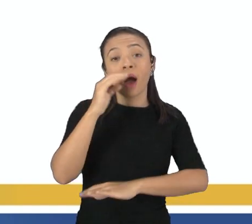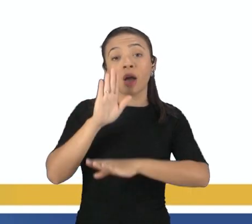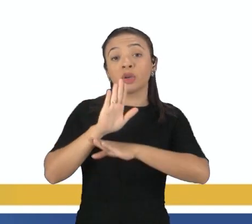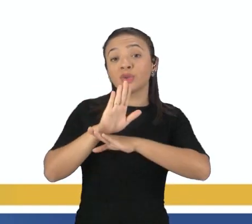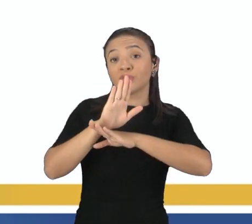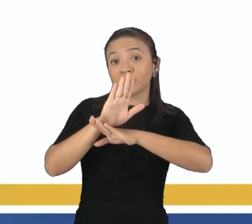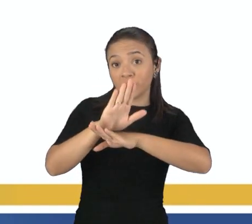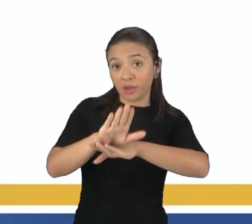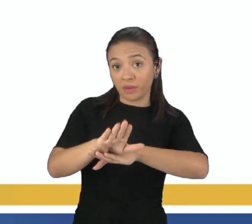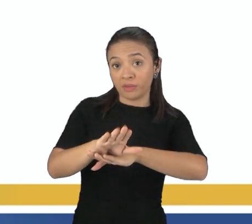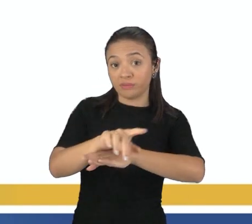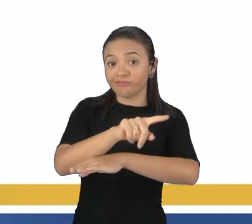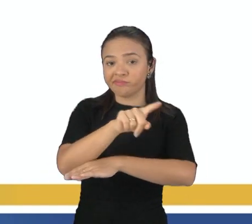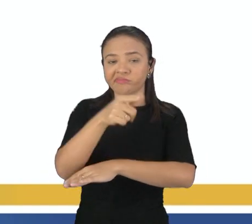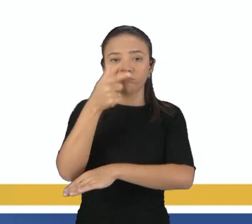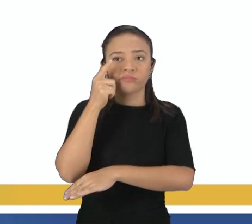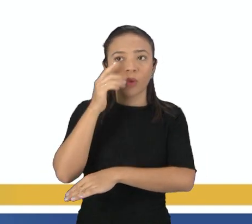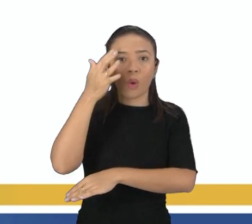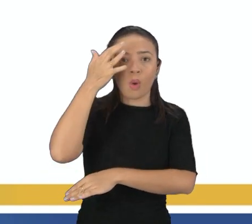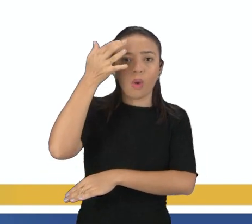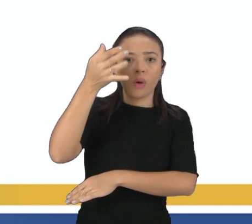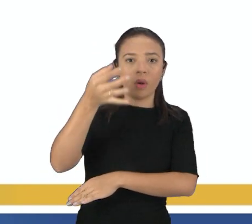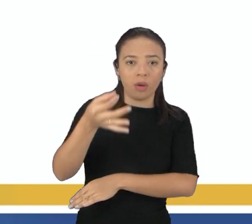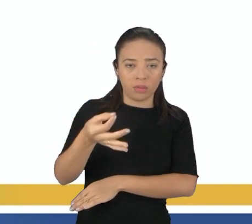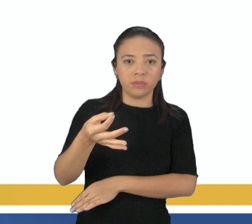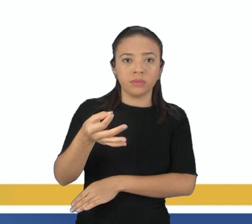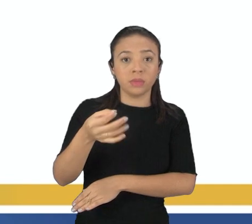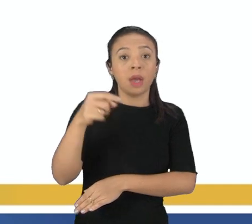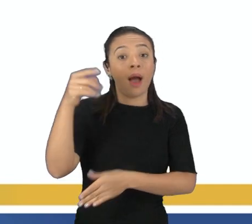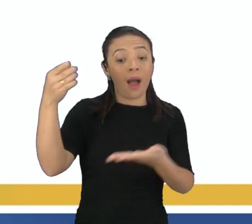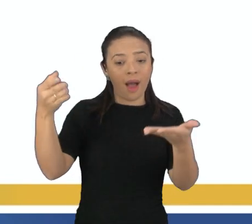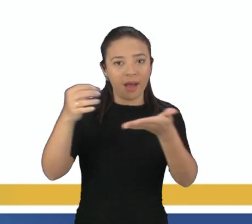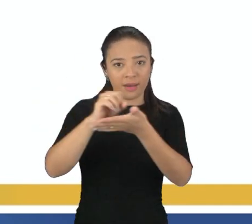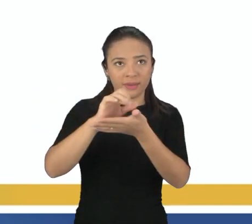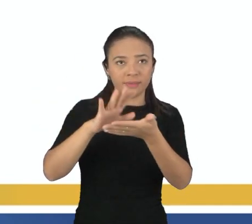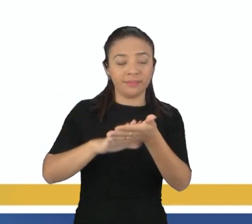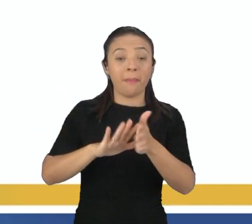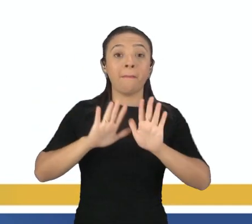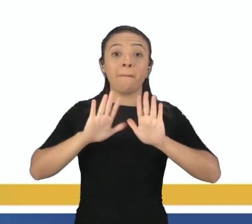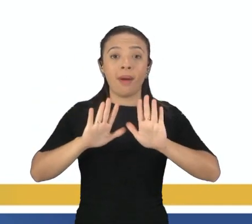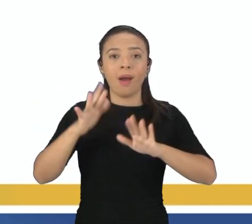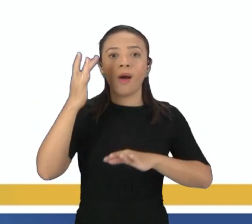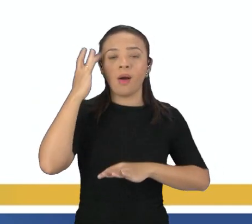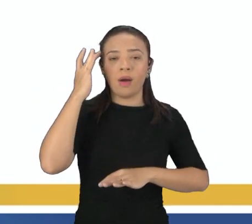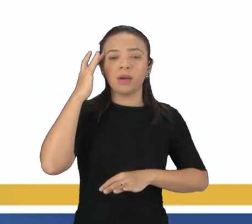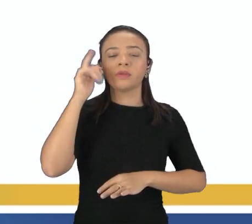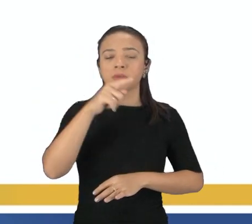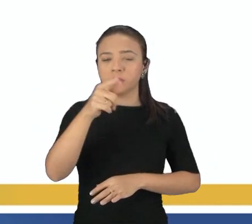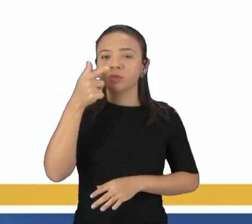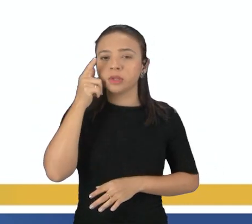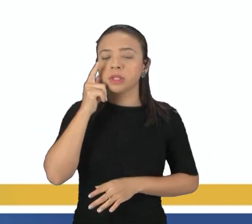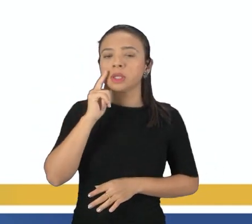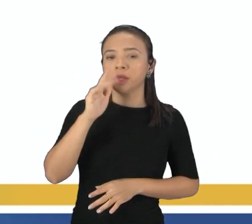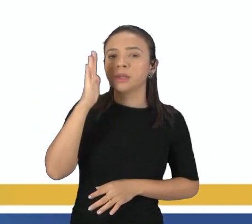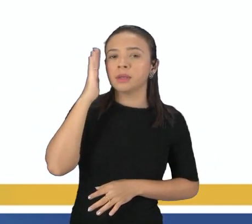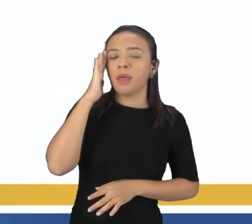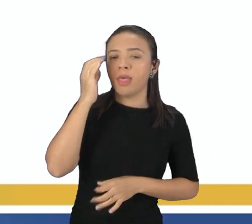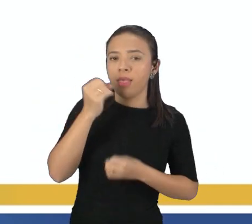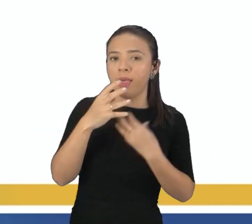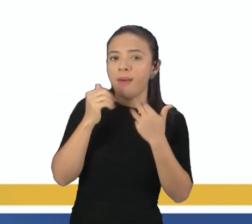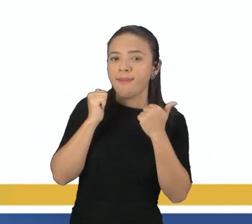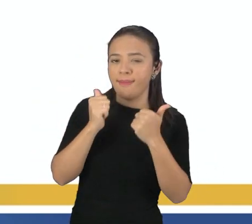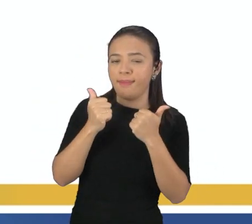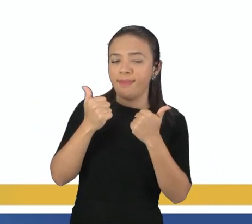fazer com que vocês entendam, pelo menos no nosso exercitando. Mas eu tenho certeza que foi bem autoexplicativo e que